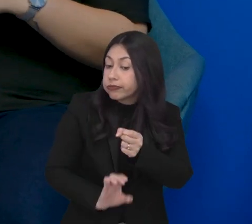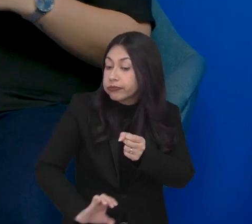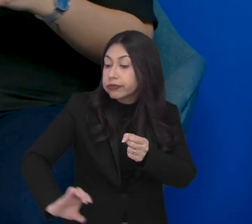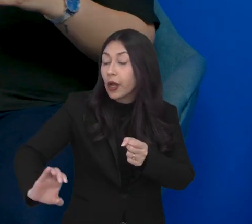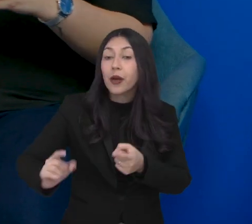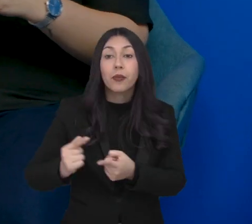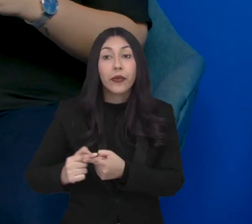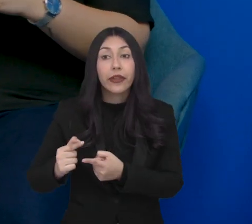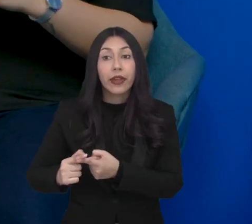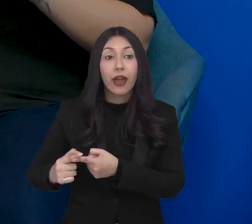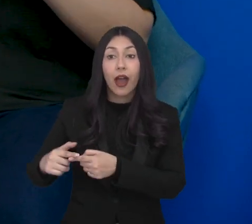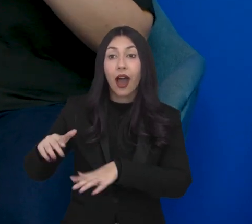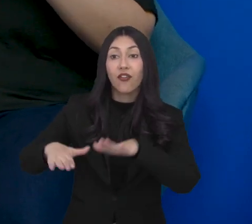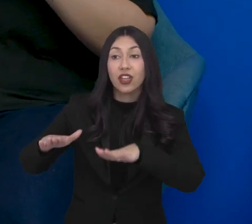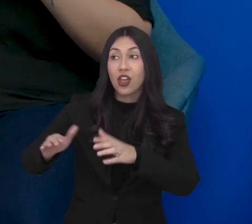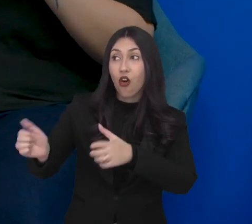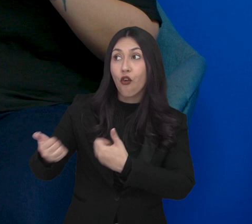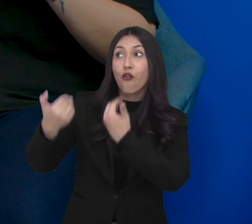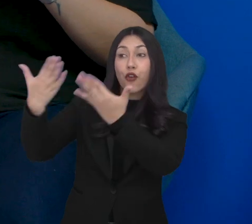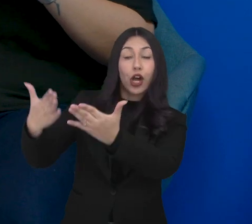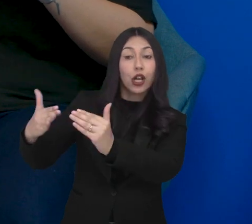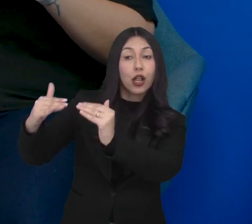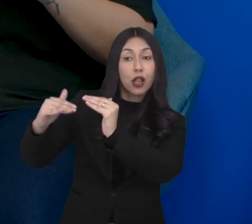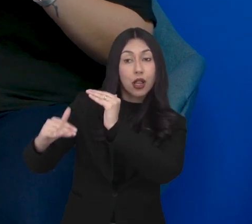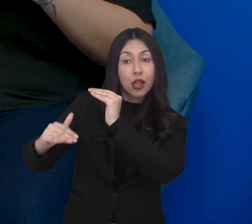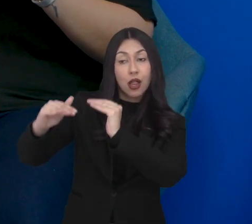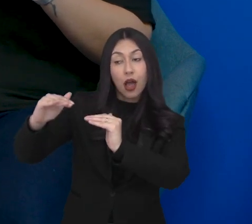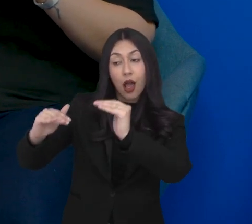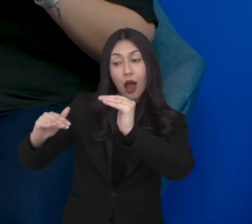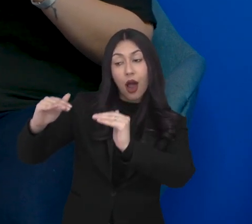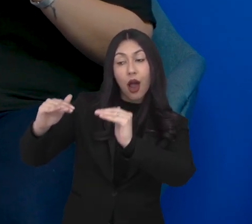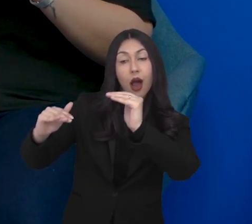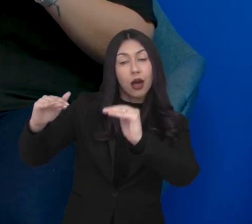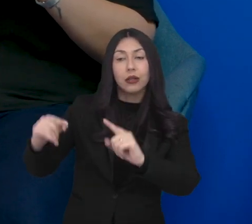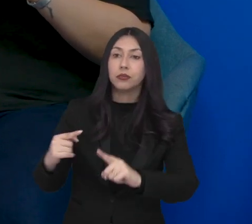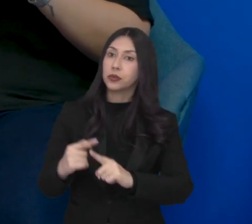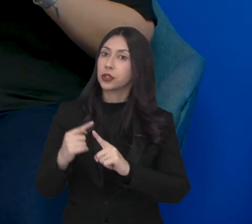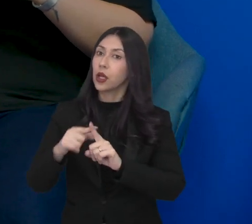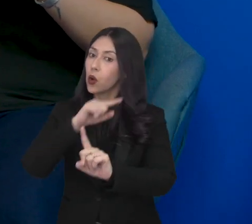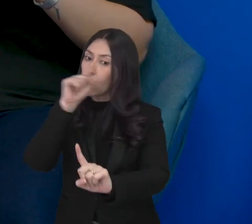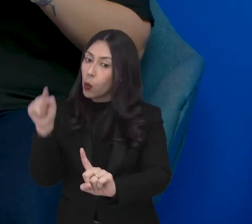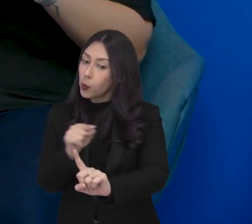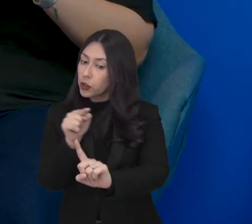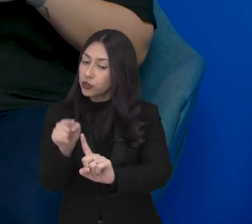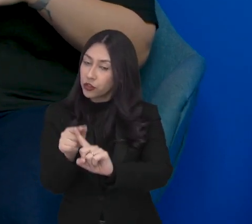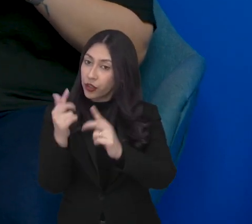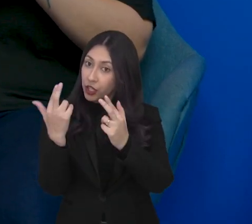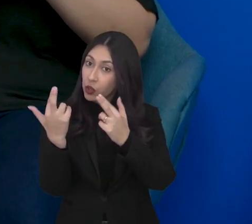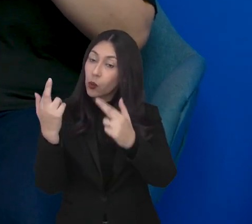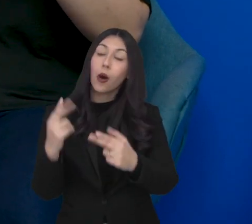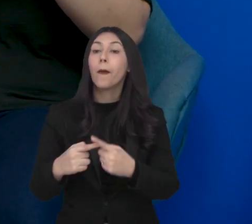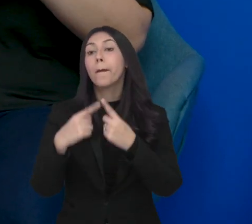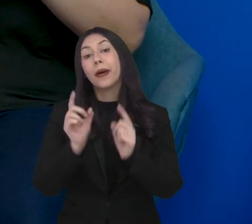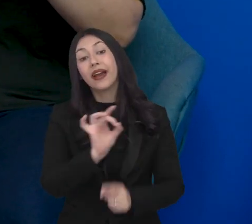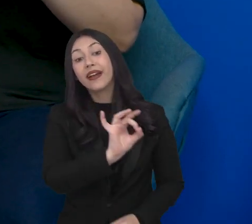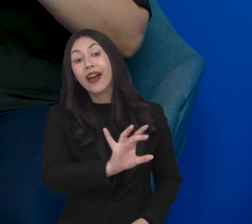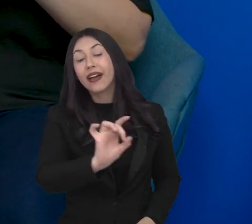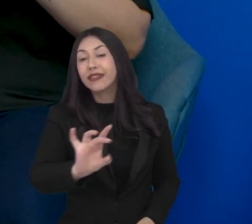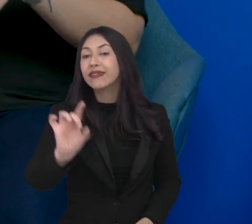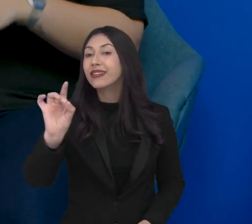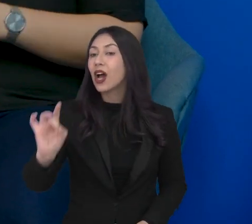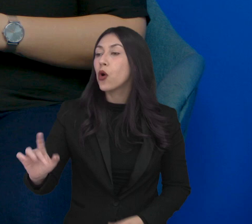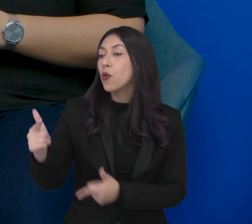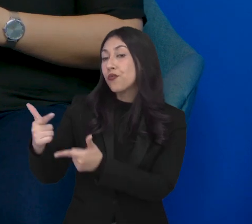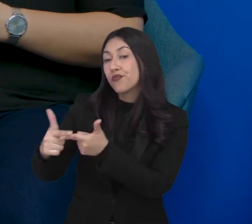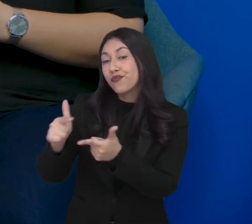de equilíbrio entre os países, porque a meta é universal, é uniforme, né, global para todos os países, mas cada país